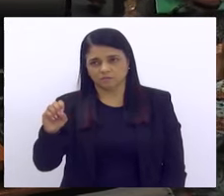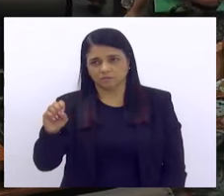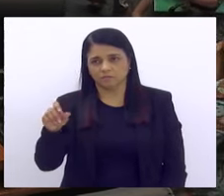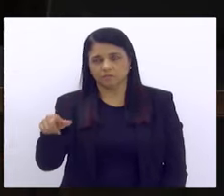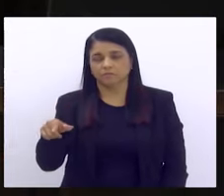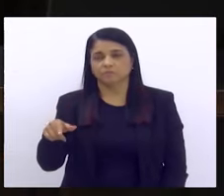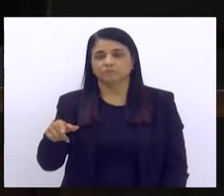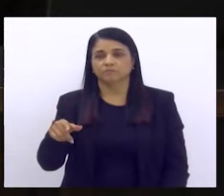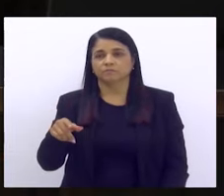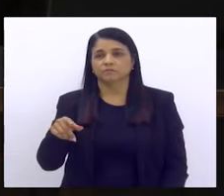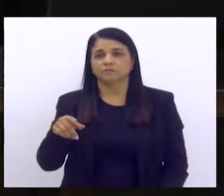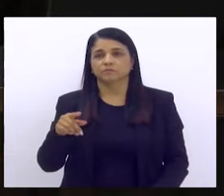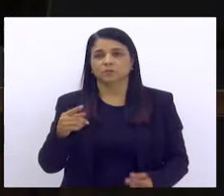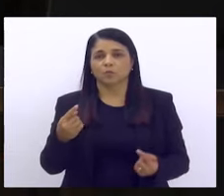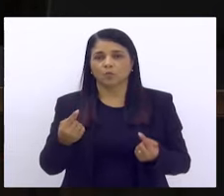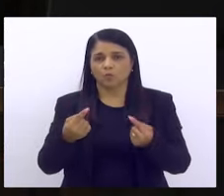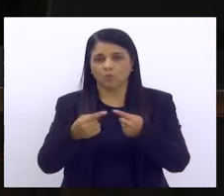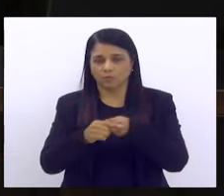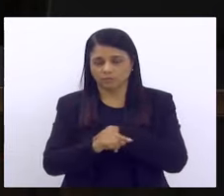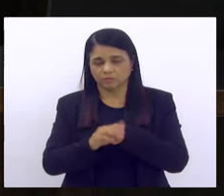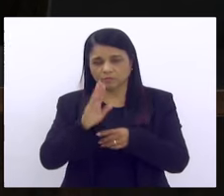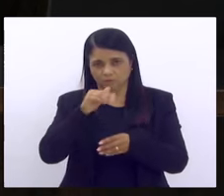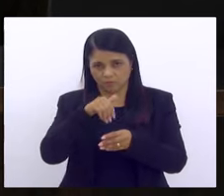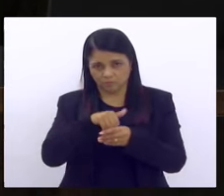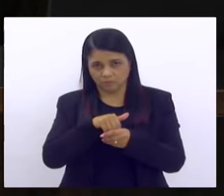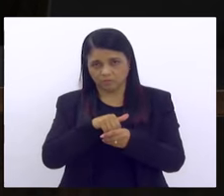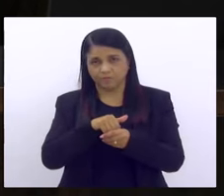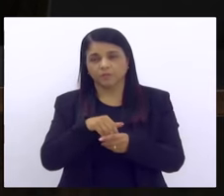Deputado Galhaço, contrário. O deputado